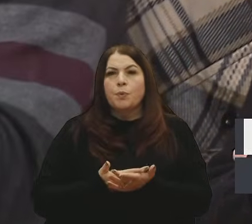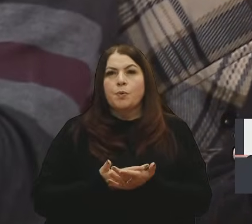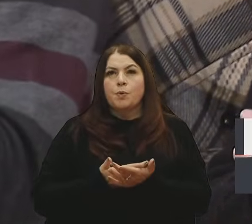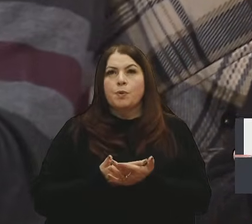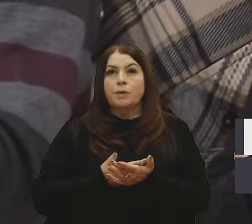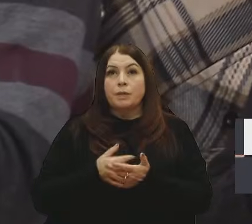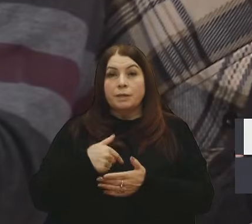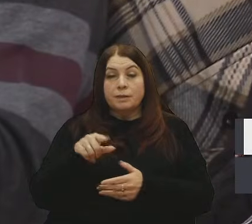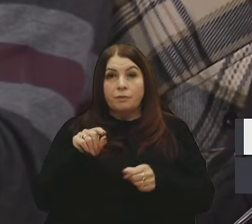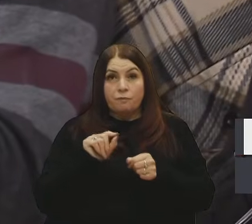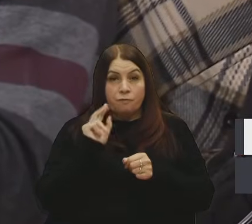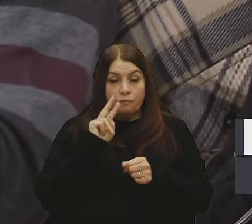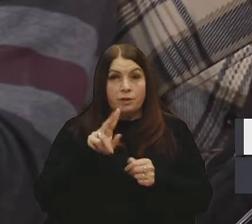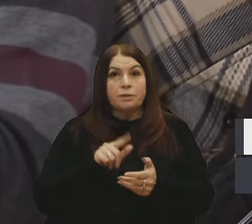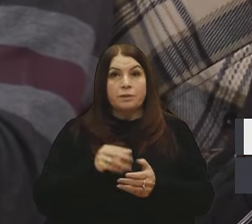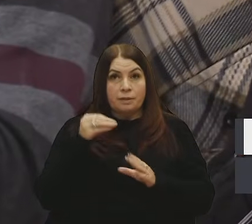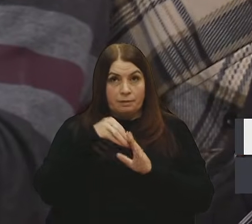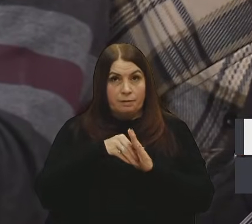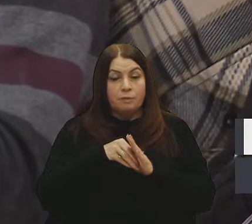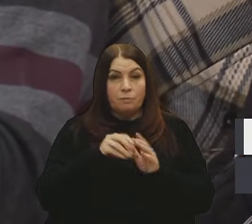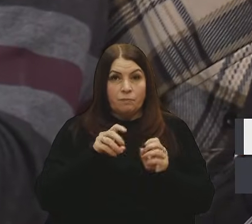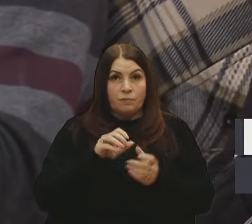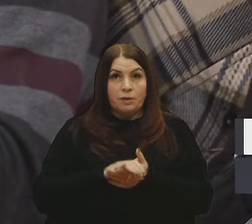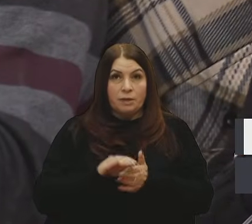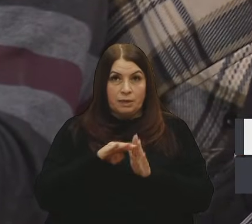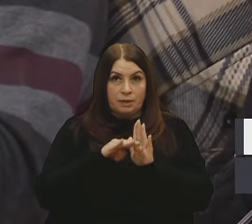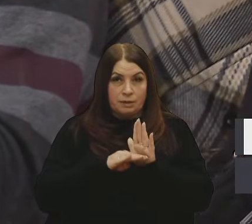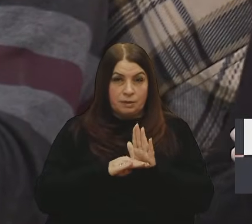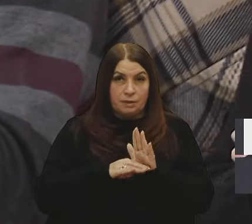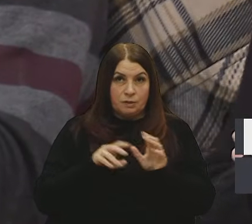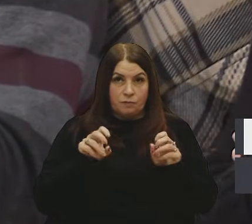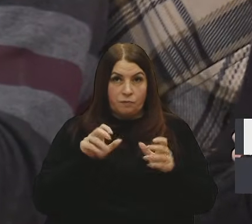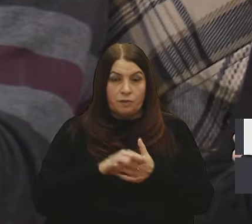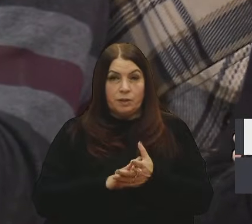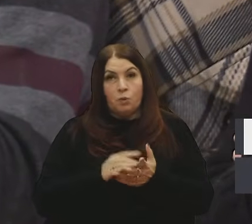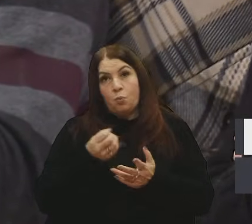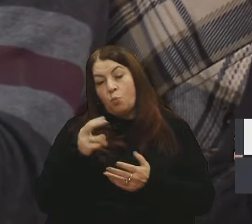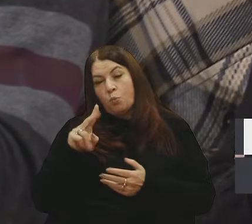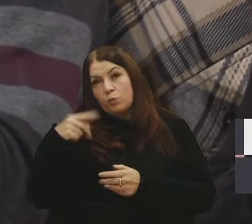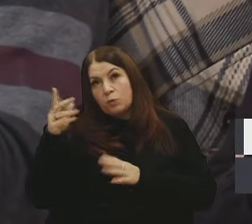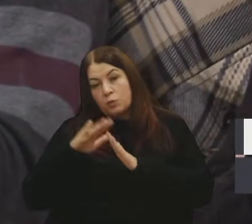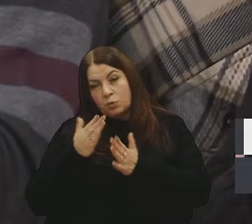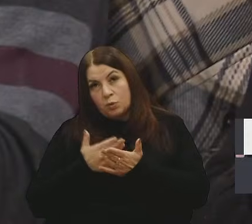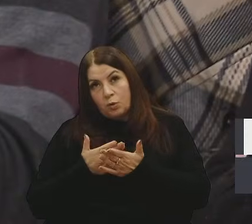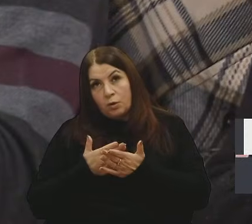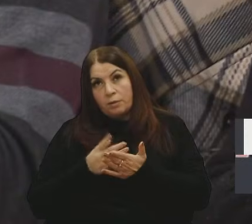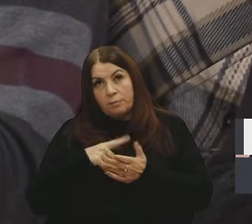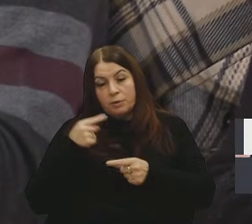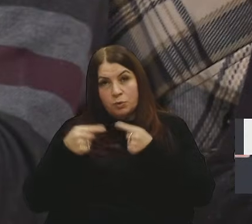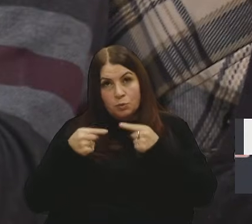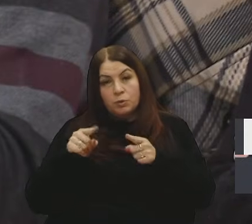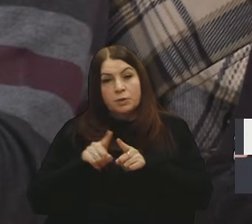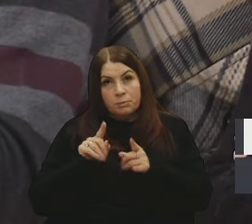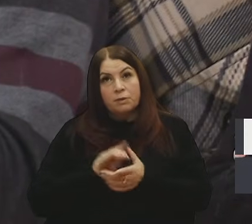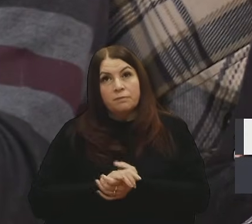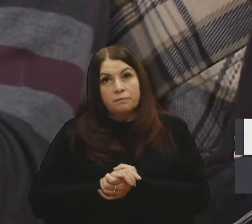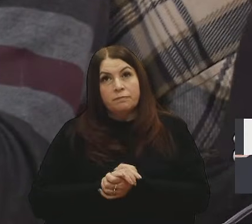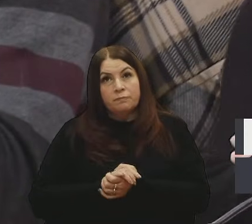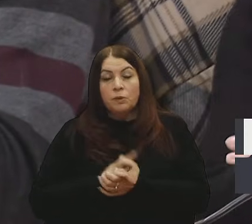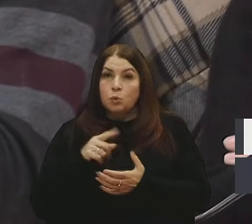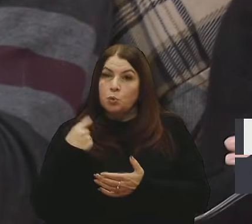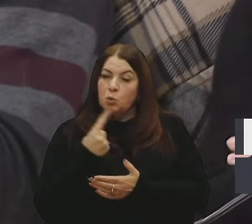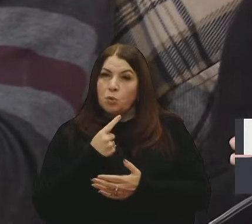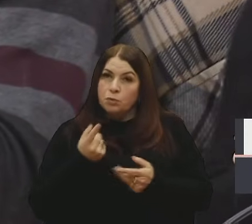estão previstas, né, na lista ali das privatizações, outras escolas para levar essa discussão também. Então, nós